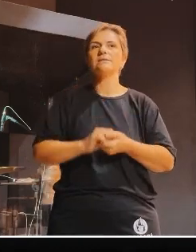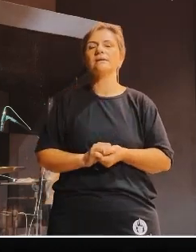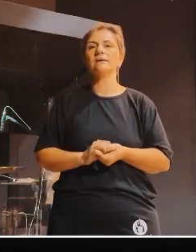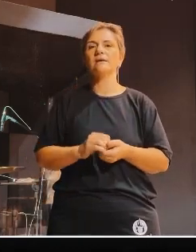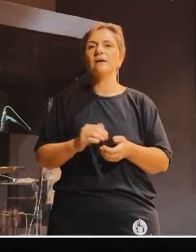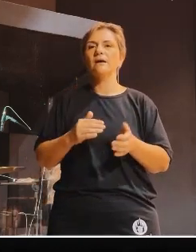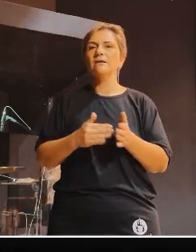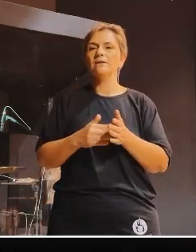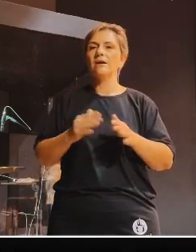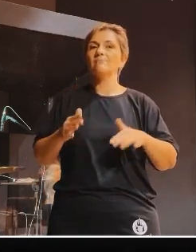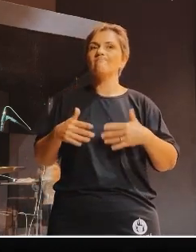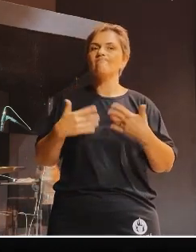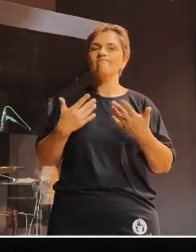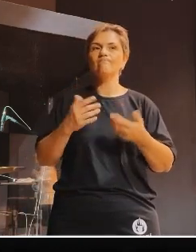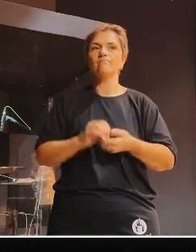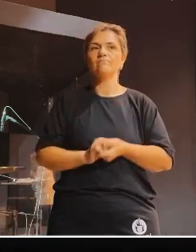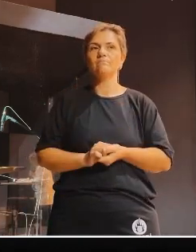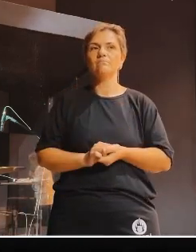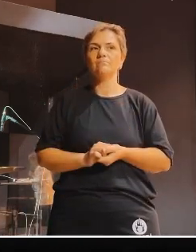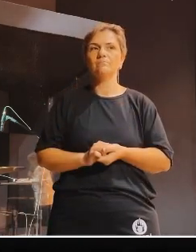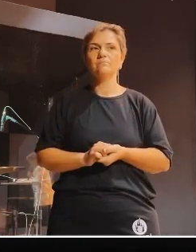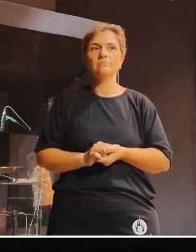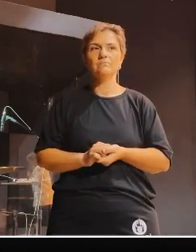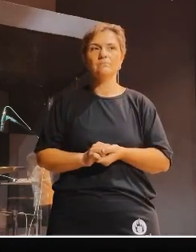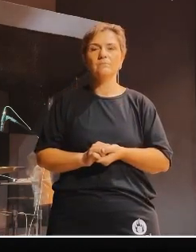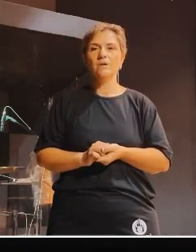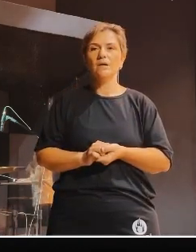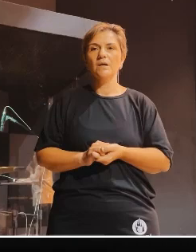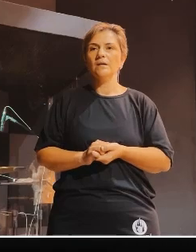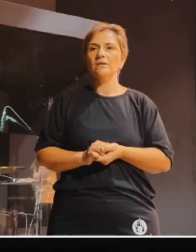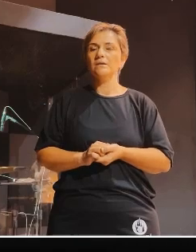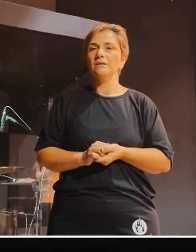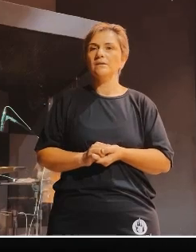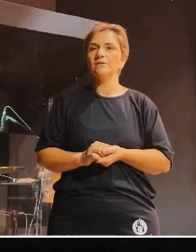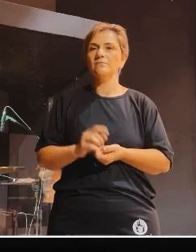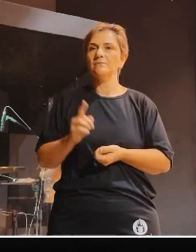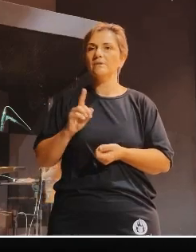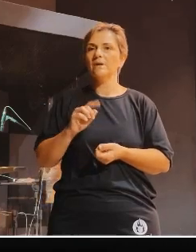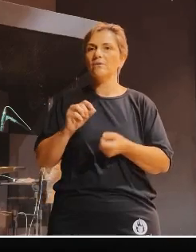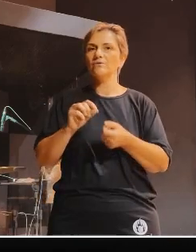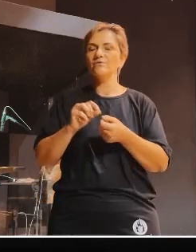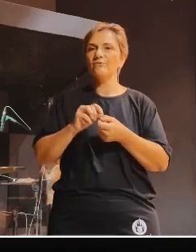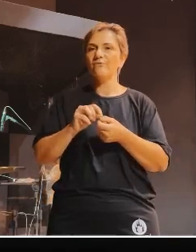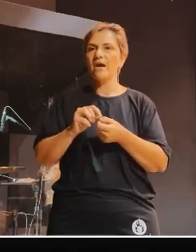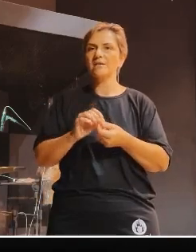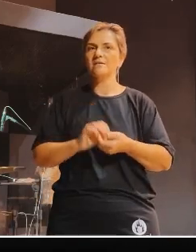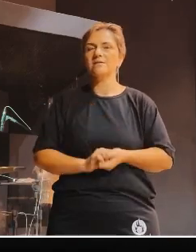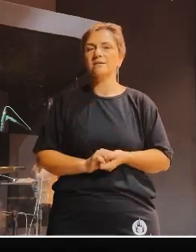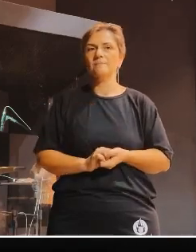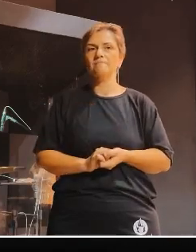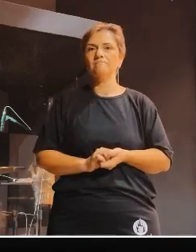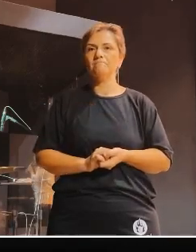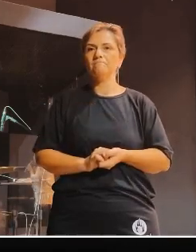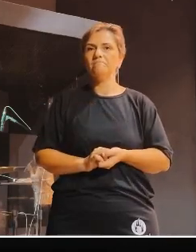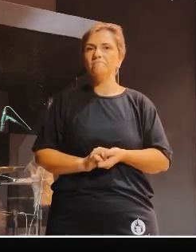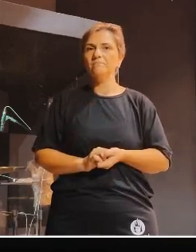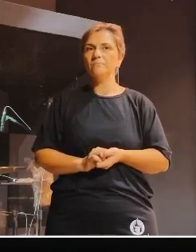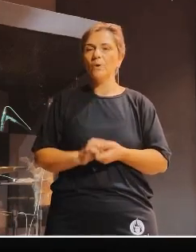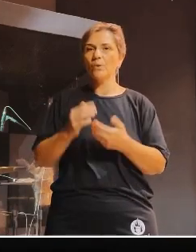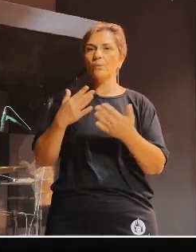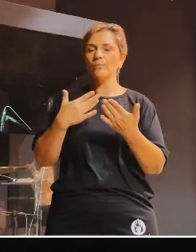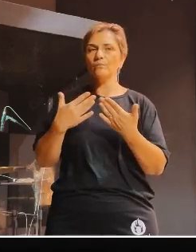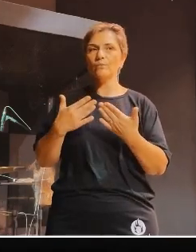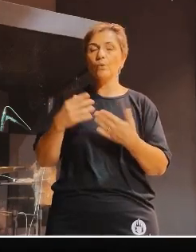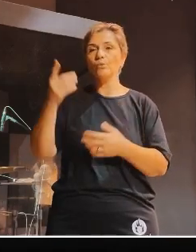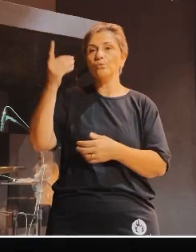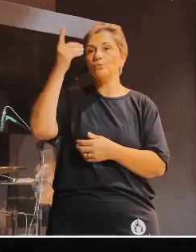aplica-te à leitura, à exortação, ao ensino. Não te faças negligente para com o dom que há